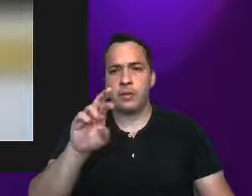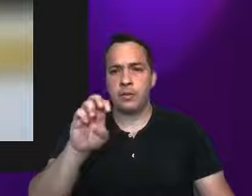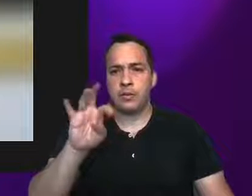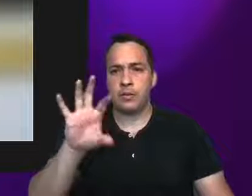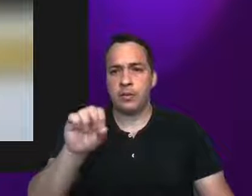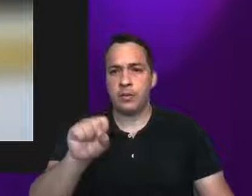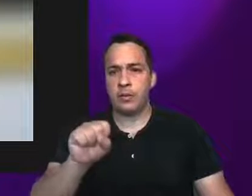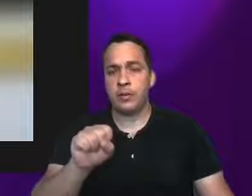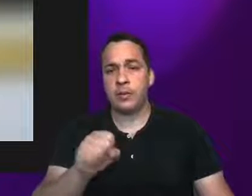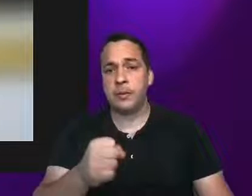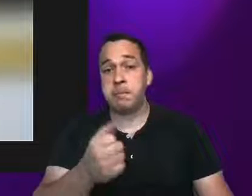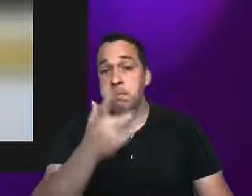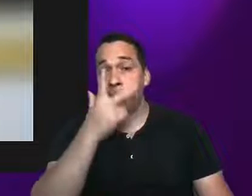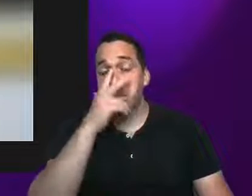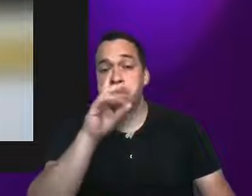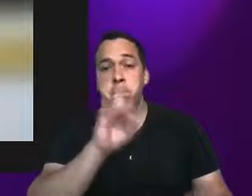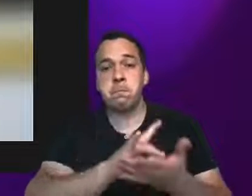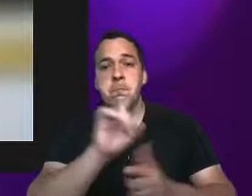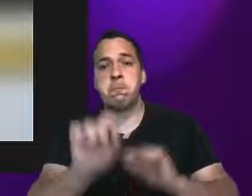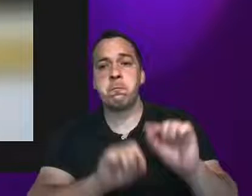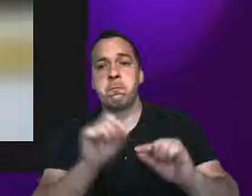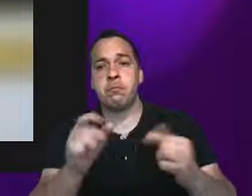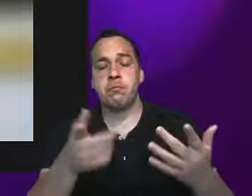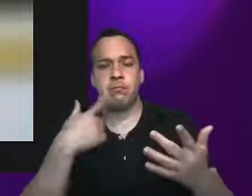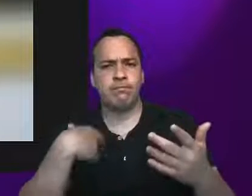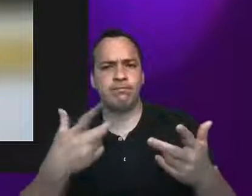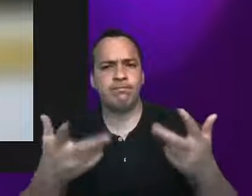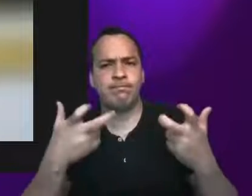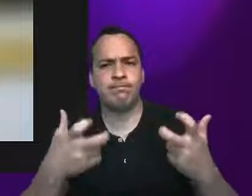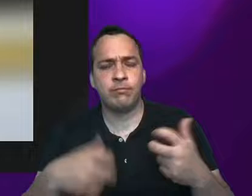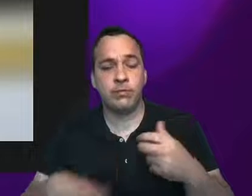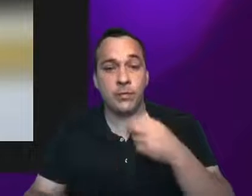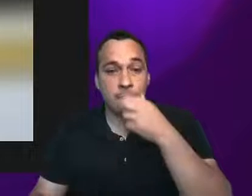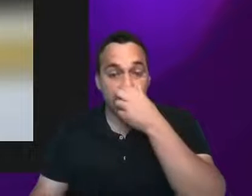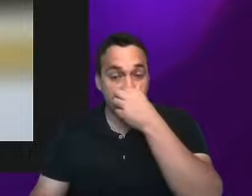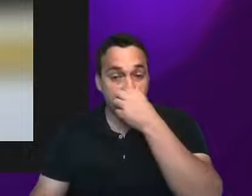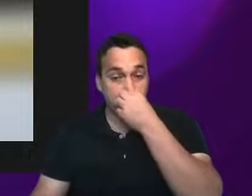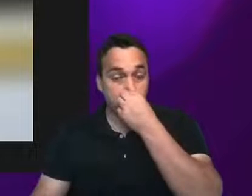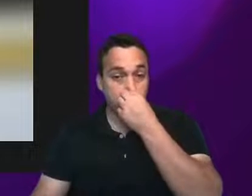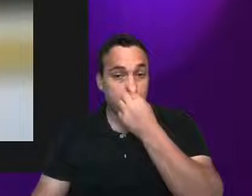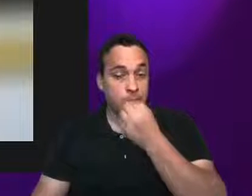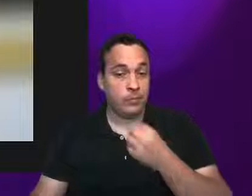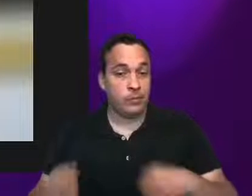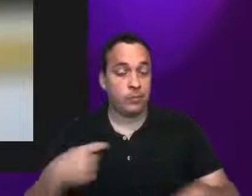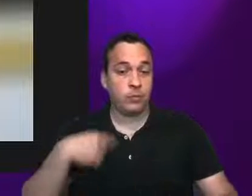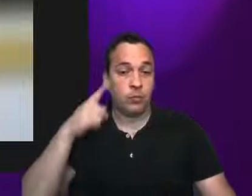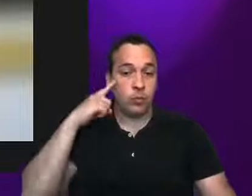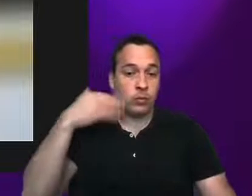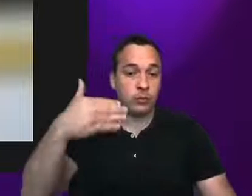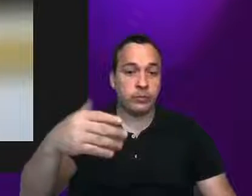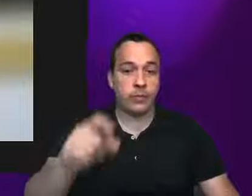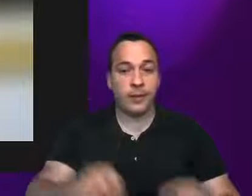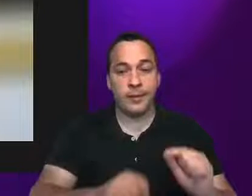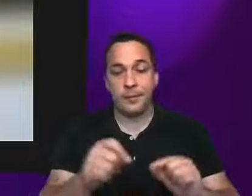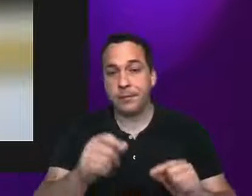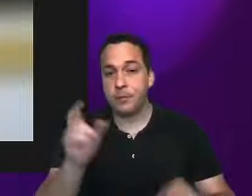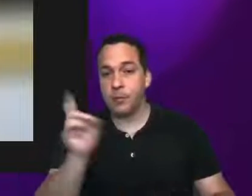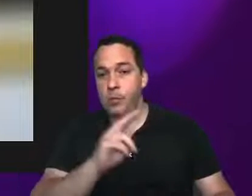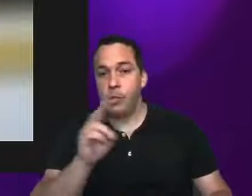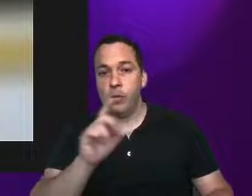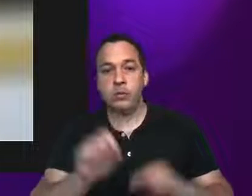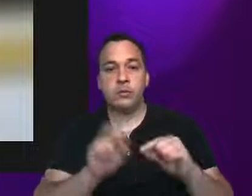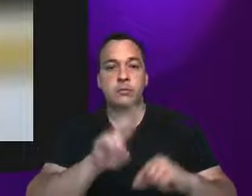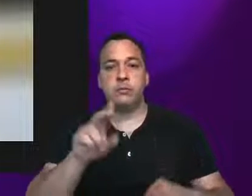na verdade, a gente vê o que é o nosso dia a dia, os intensivistas usando pouco